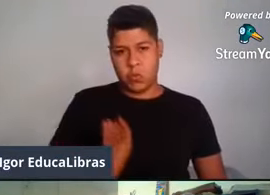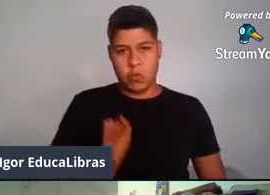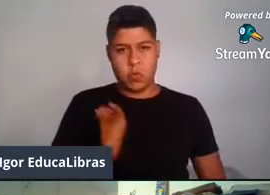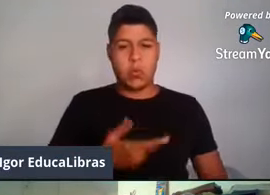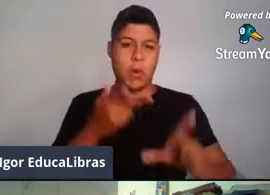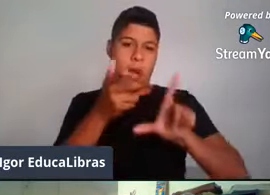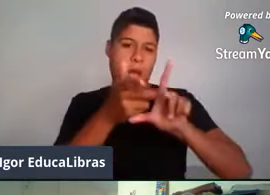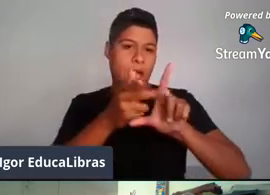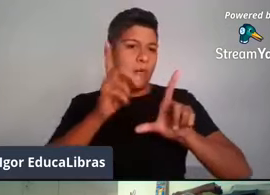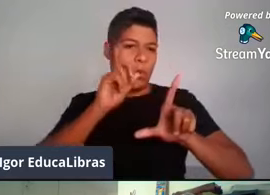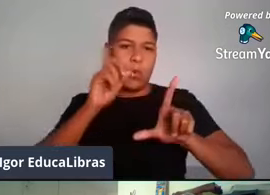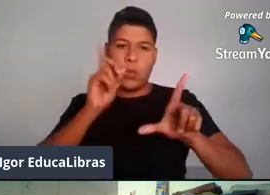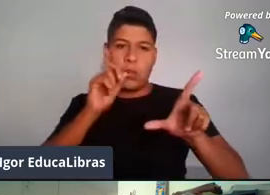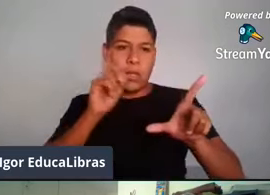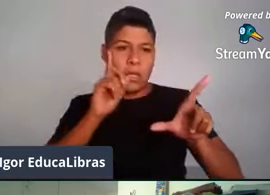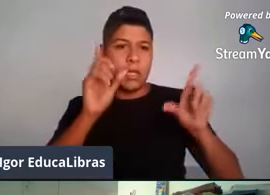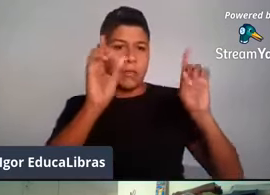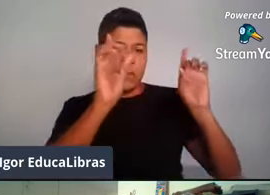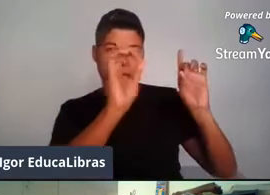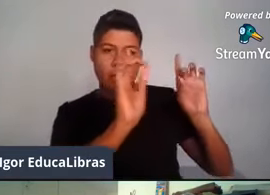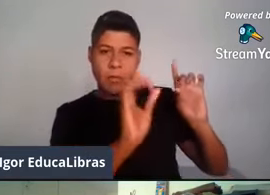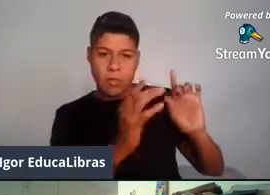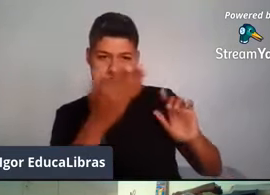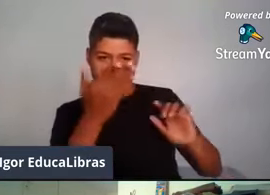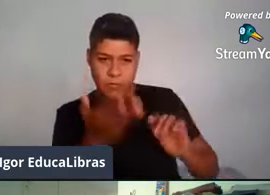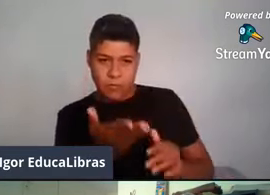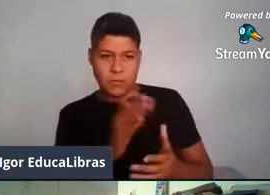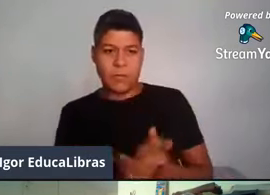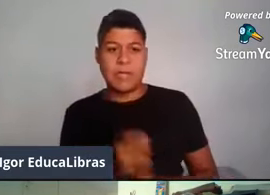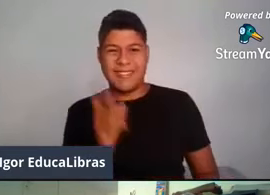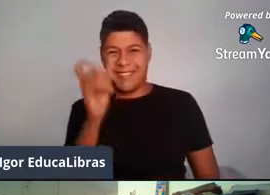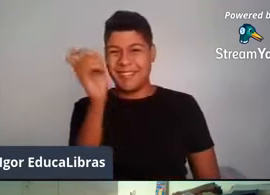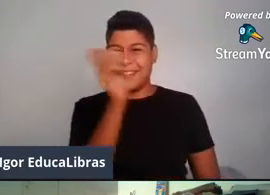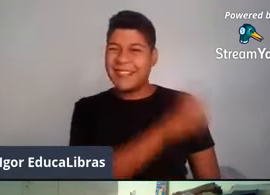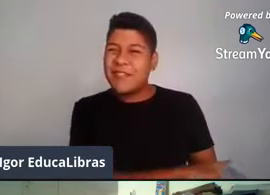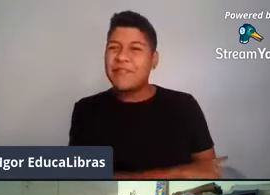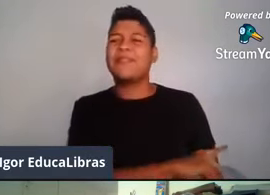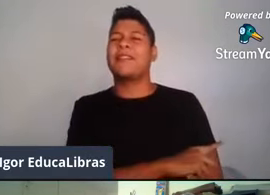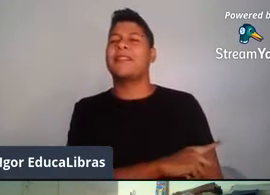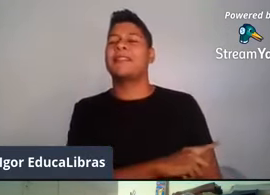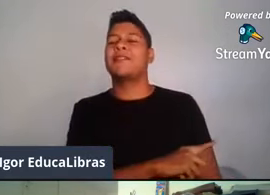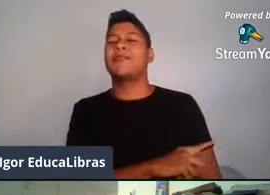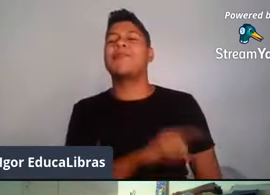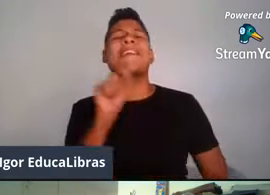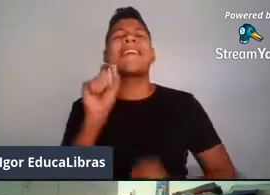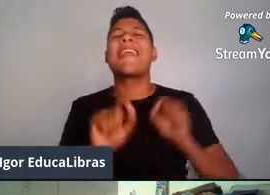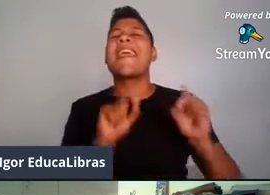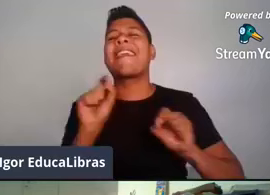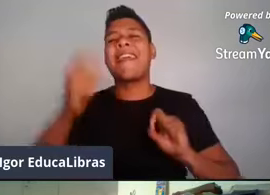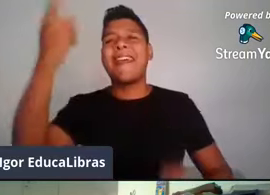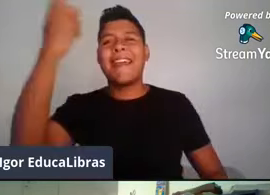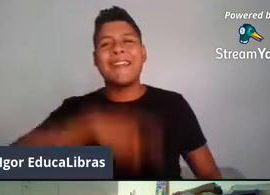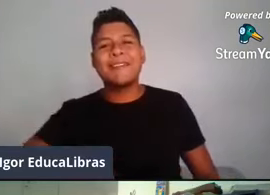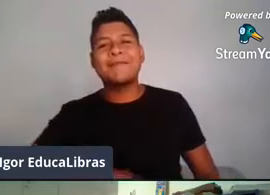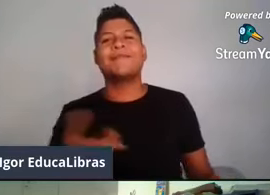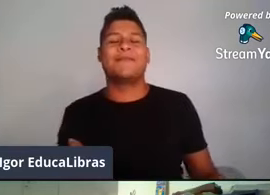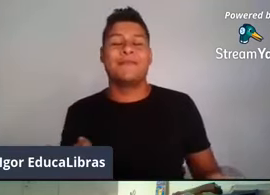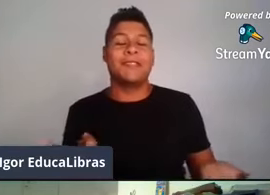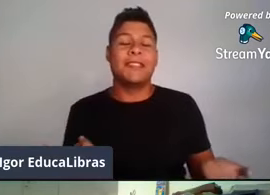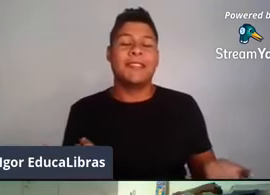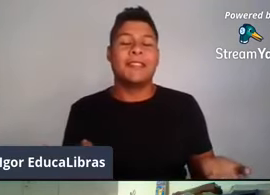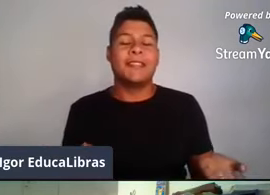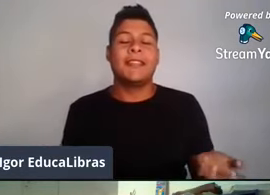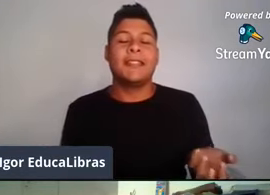os dias, e essa especialmente. É sempre difícil, né, é complicado falar quem é a gente. Bom, mas